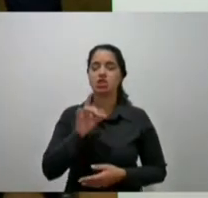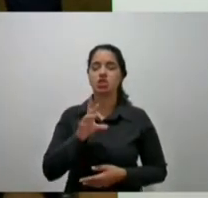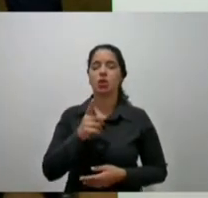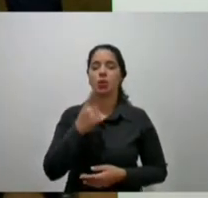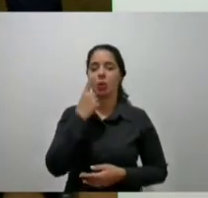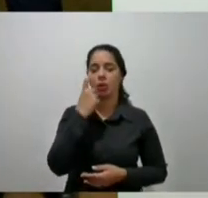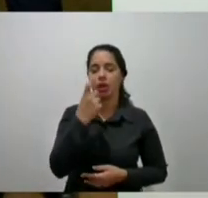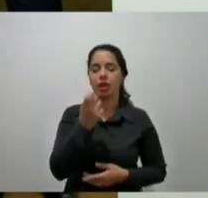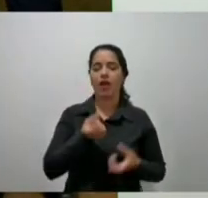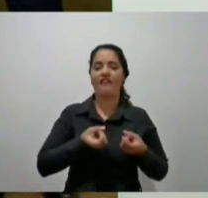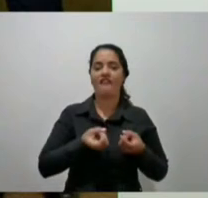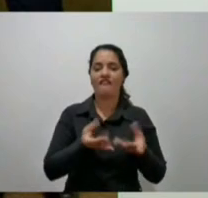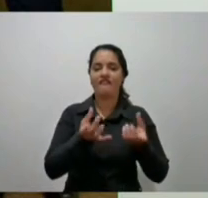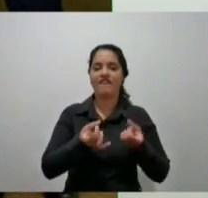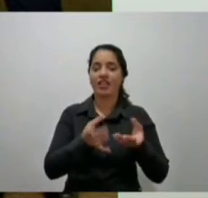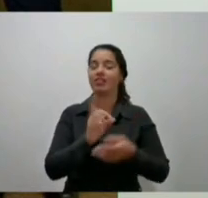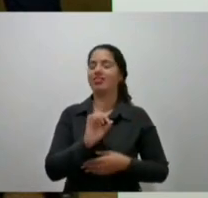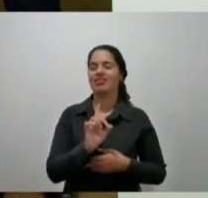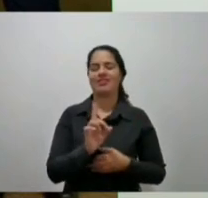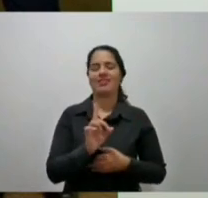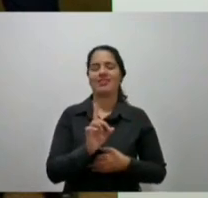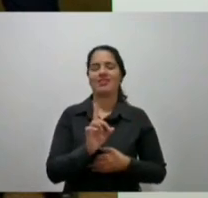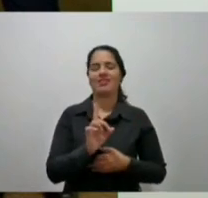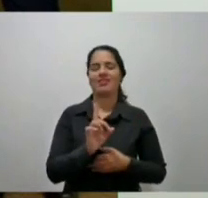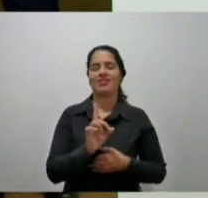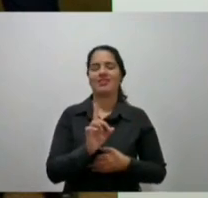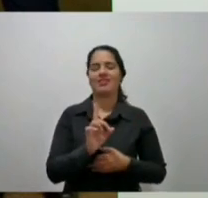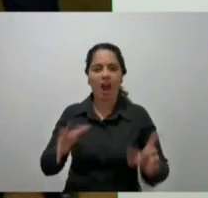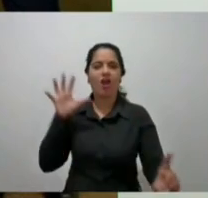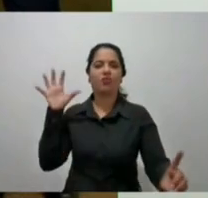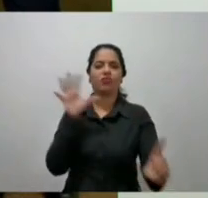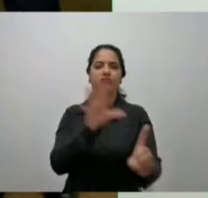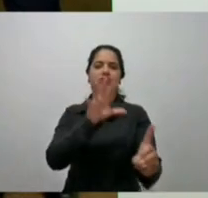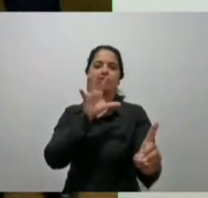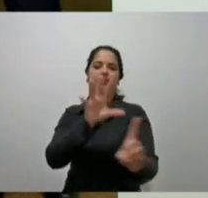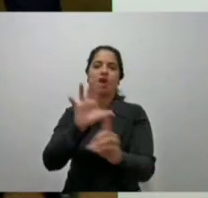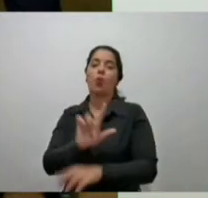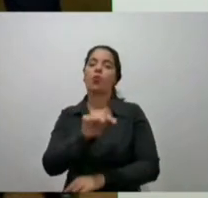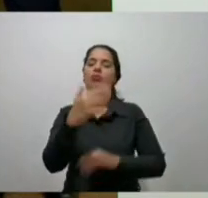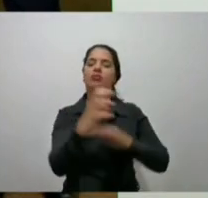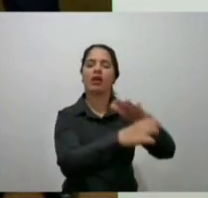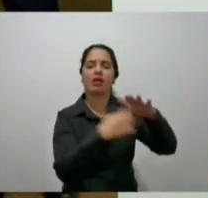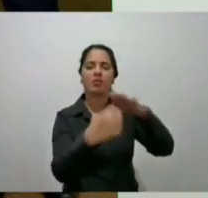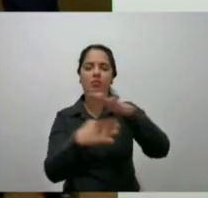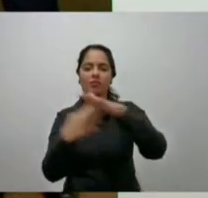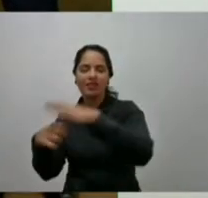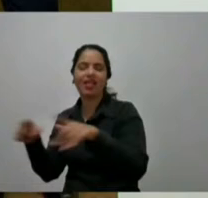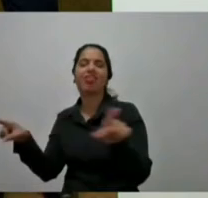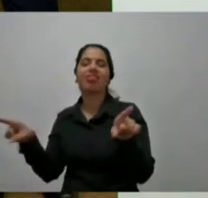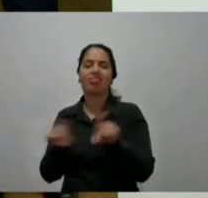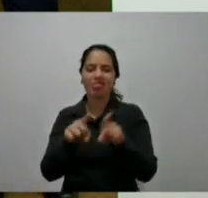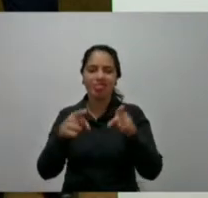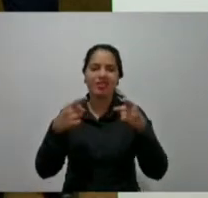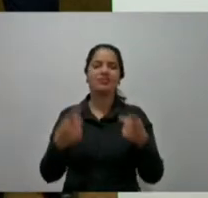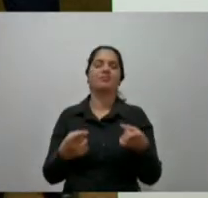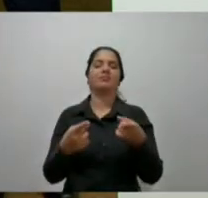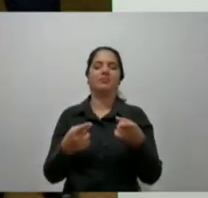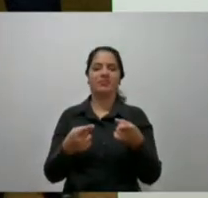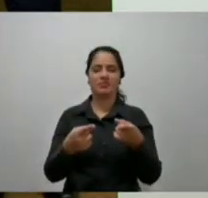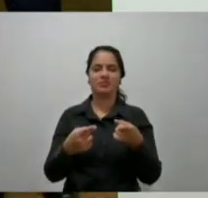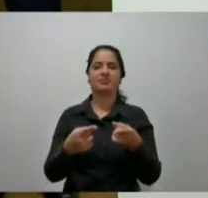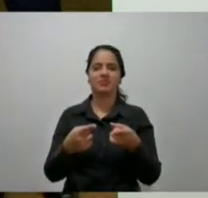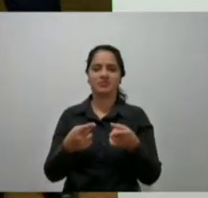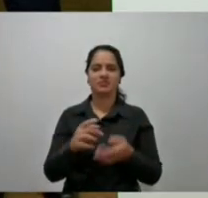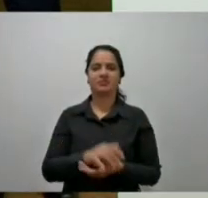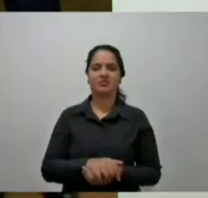pode ser uma alavanca de influência para que outros empresários sigam este caminho que hoje aqui a gente está tentando compartilhar